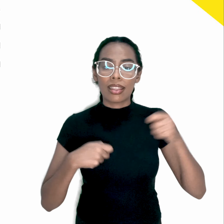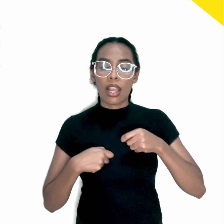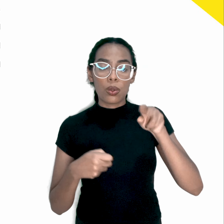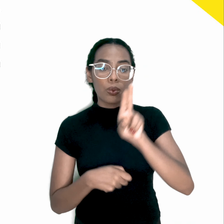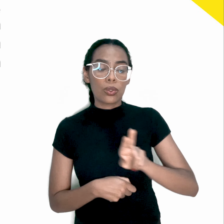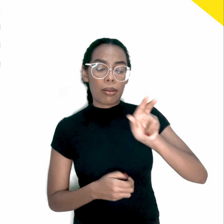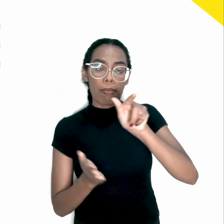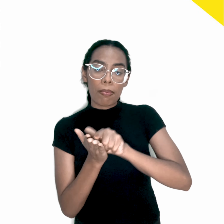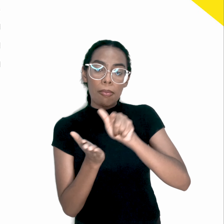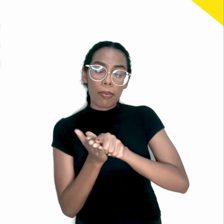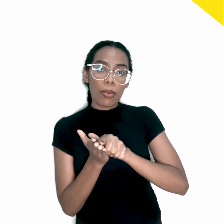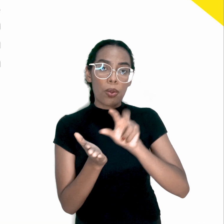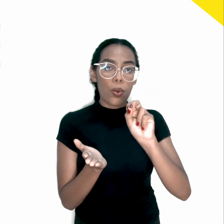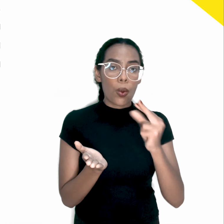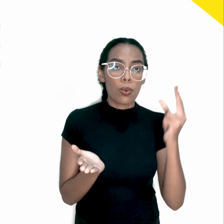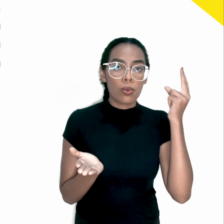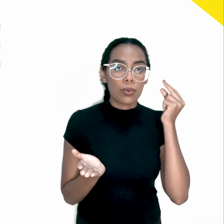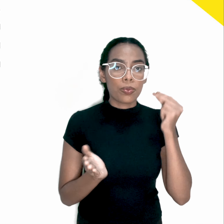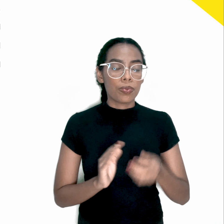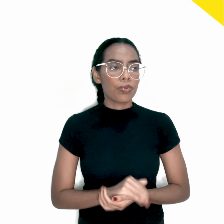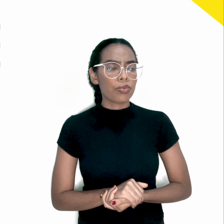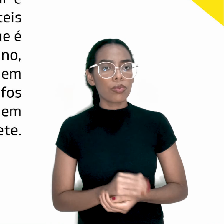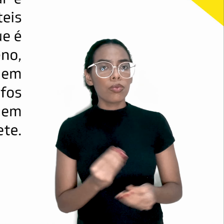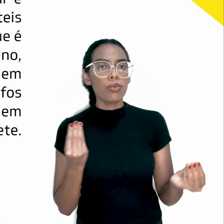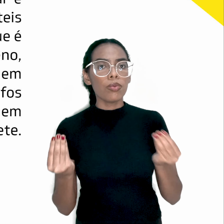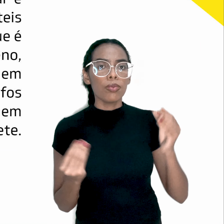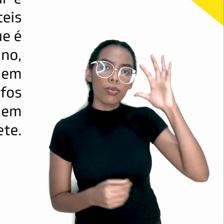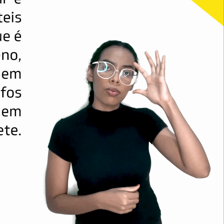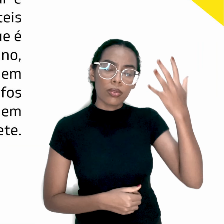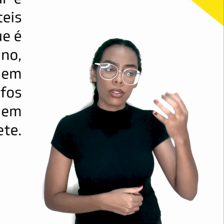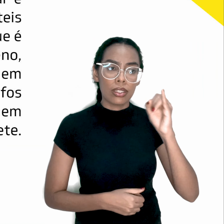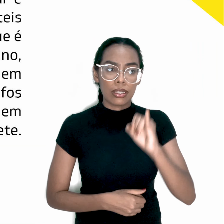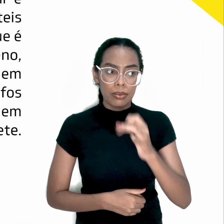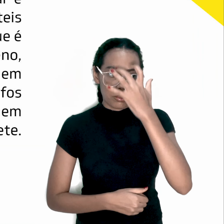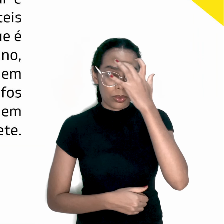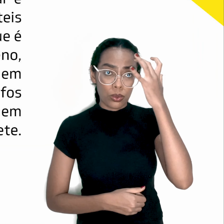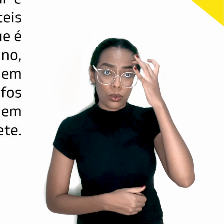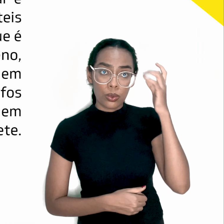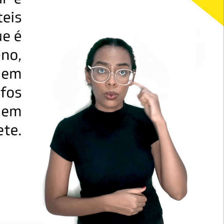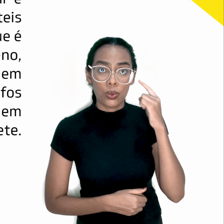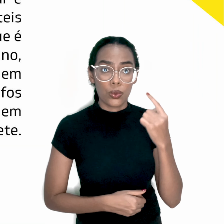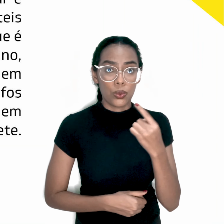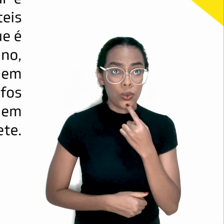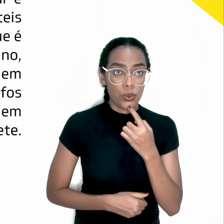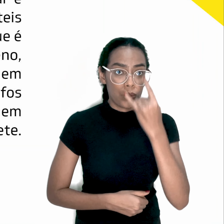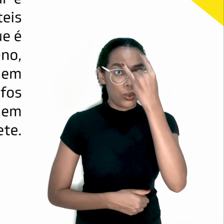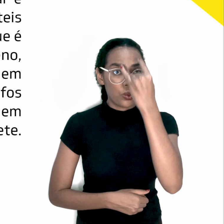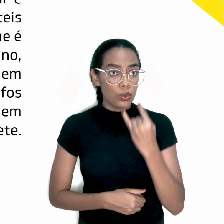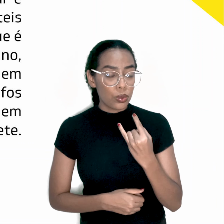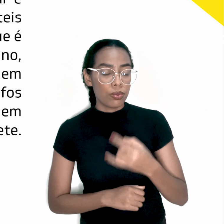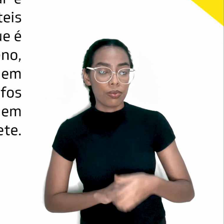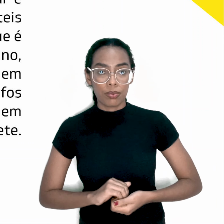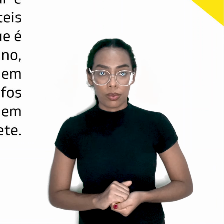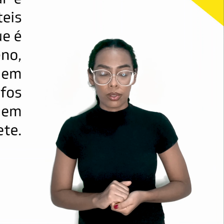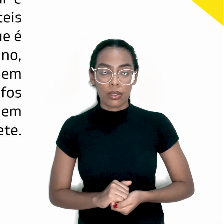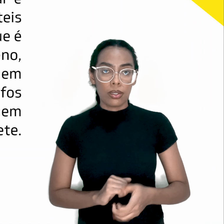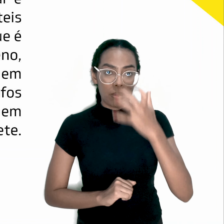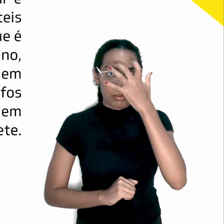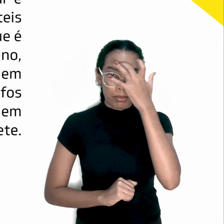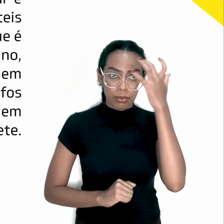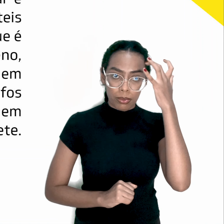a mensagens de textos via papel ou celular Como proceder quando a pessoa é surda e cega? A pessoa com